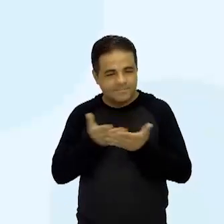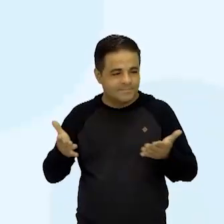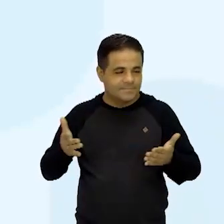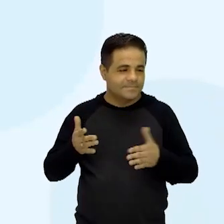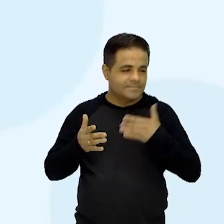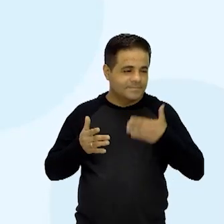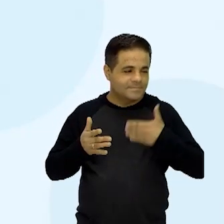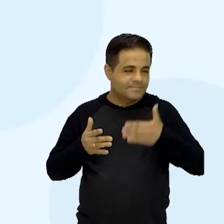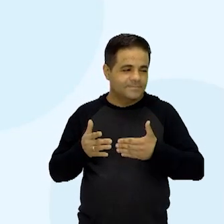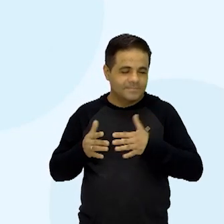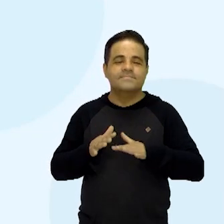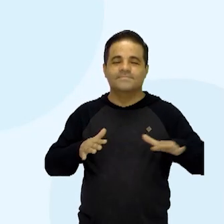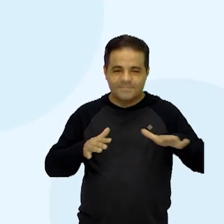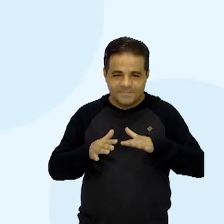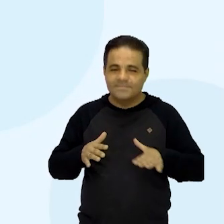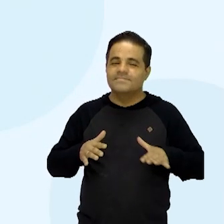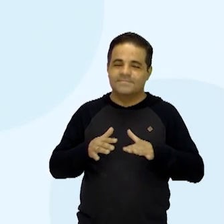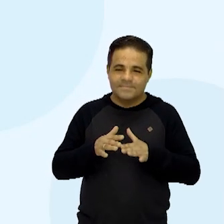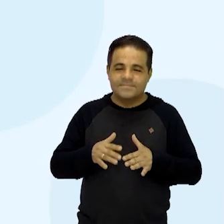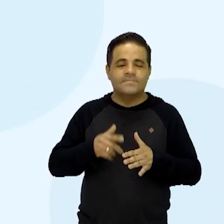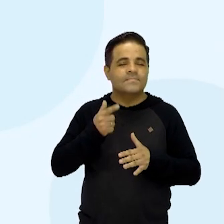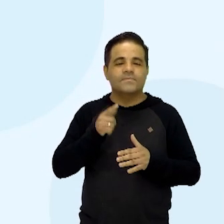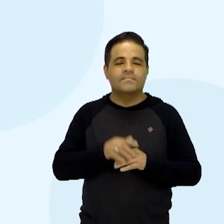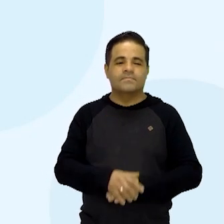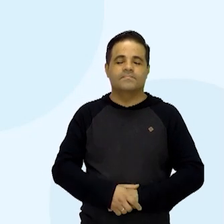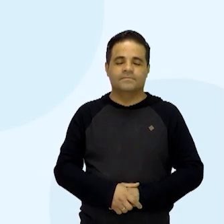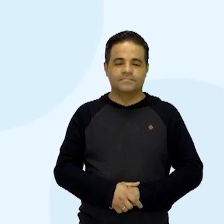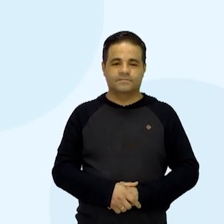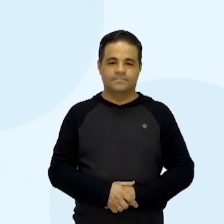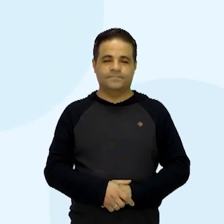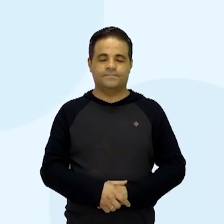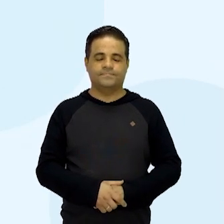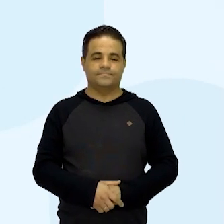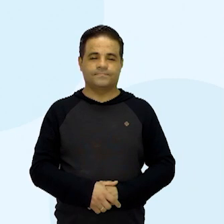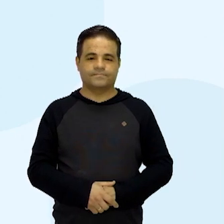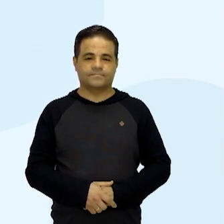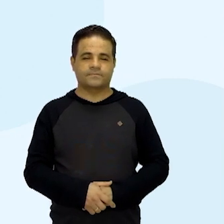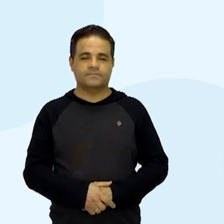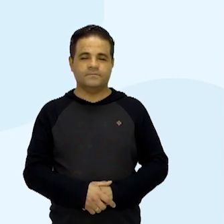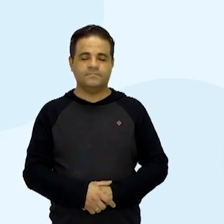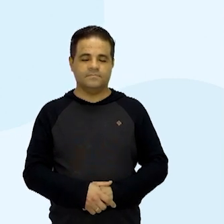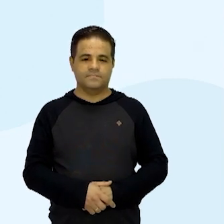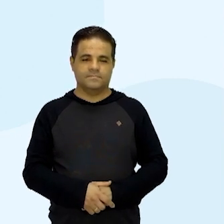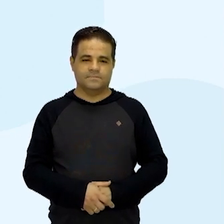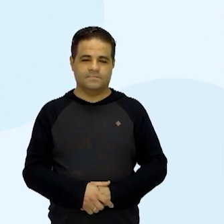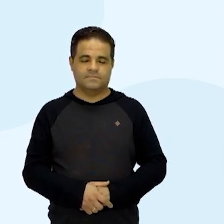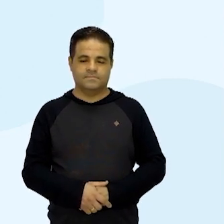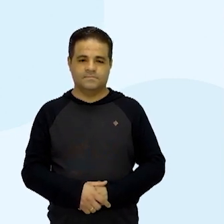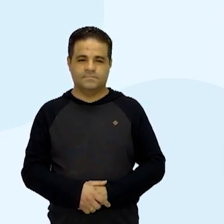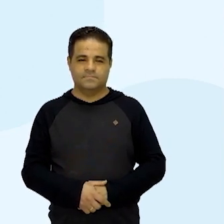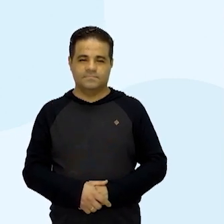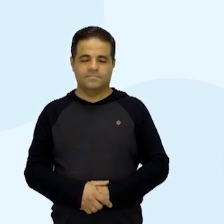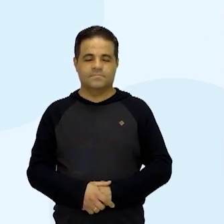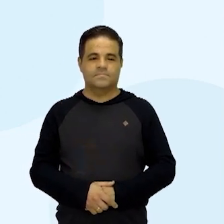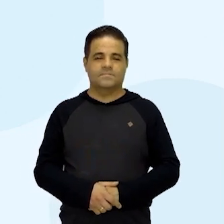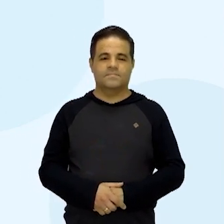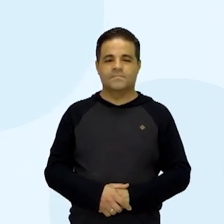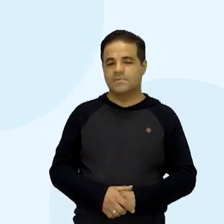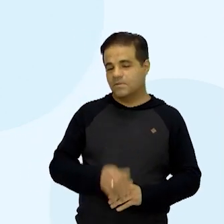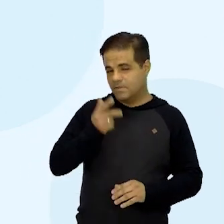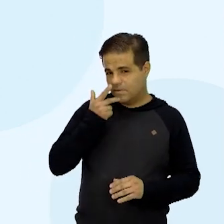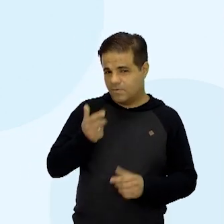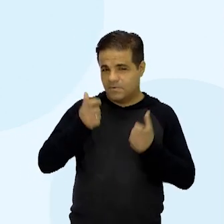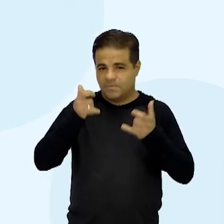imagem aparecendo na tela para vocês. When we talk about people around the world, who makes the best pasta? Quando nós falamos sobre